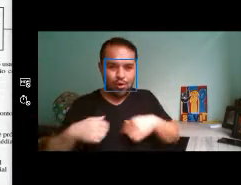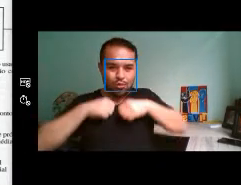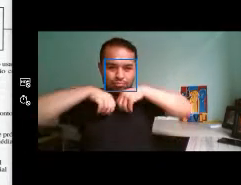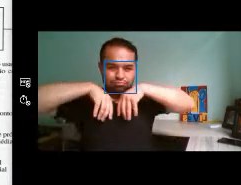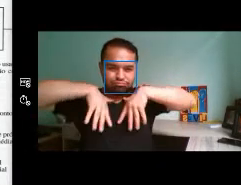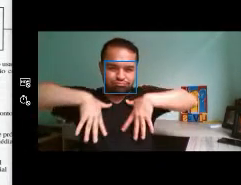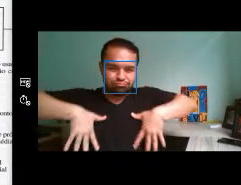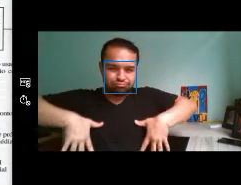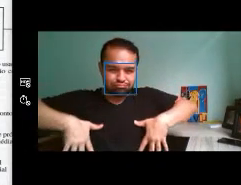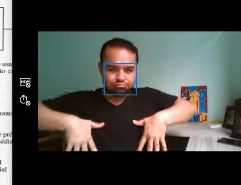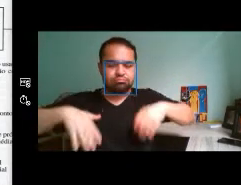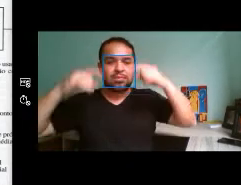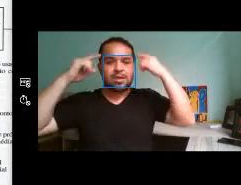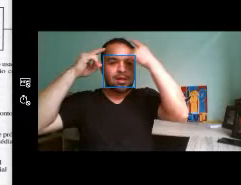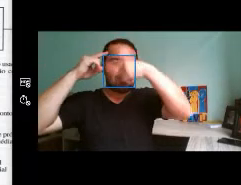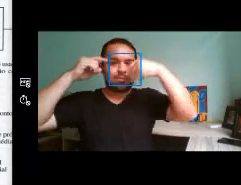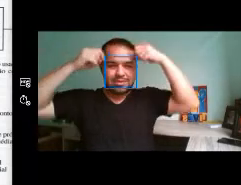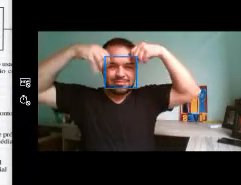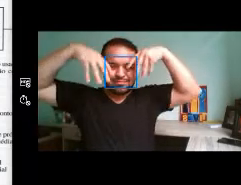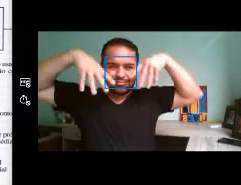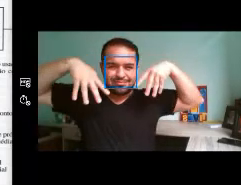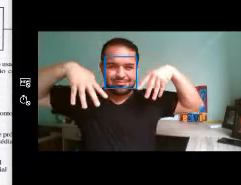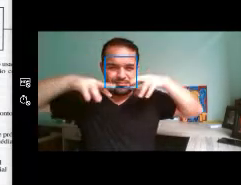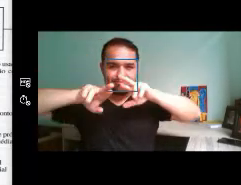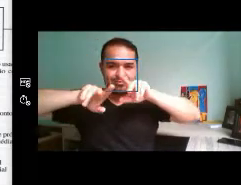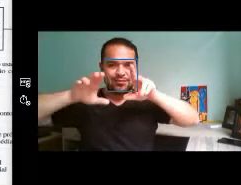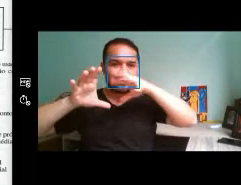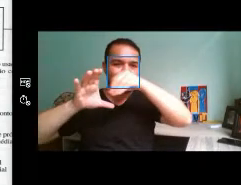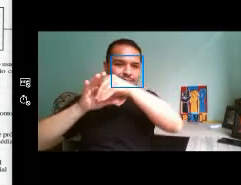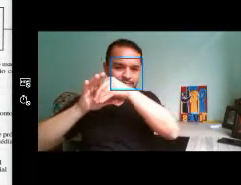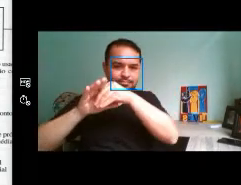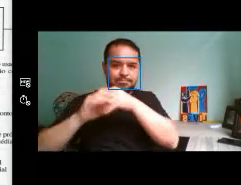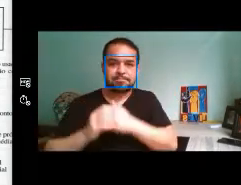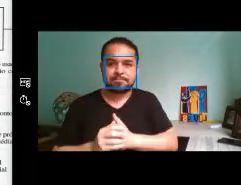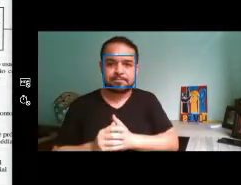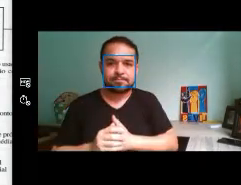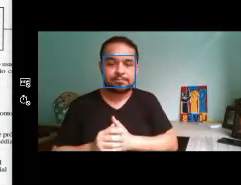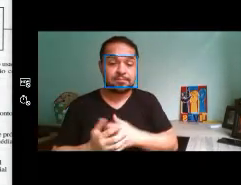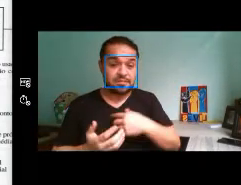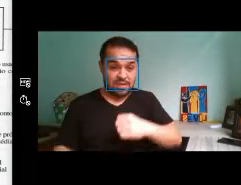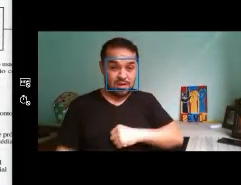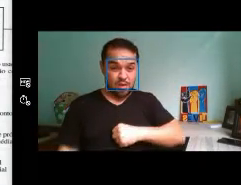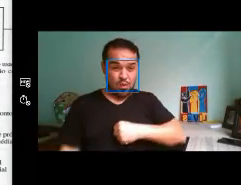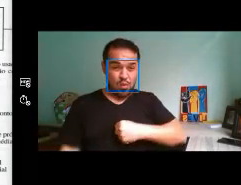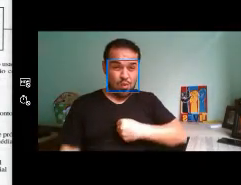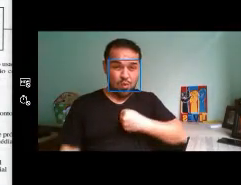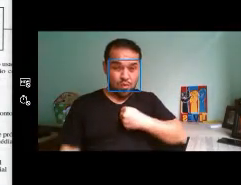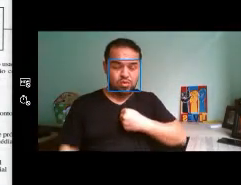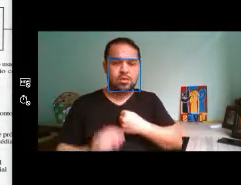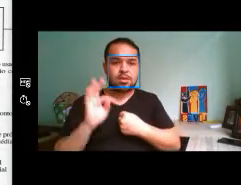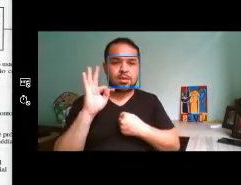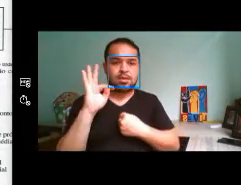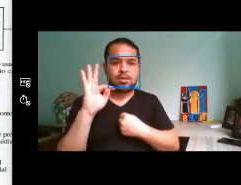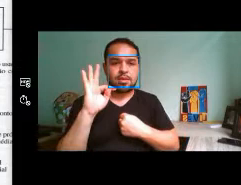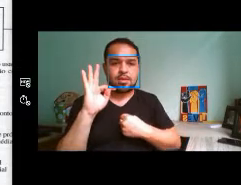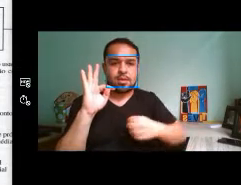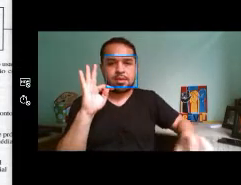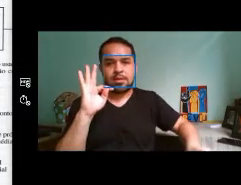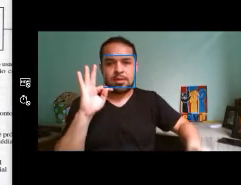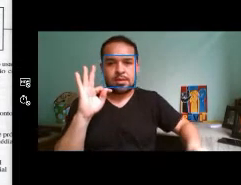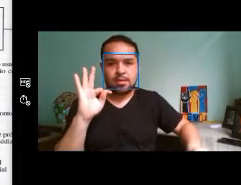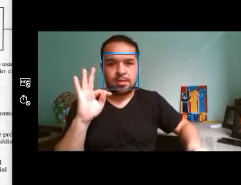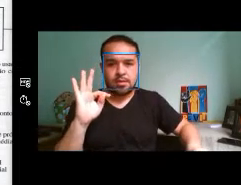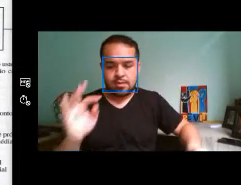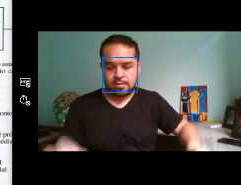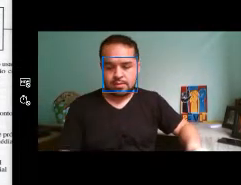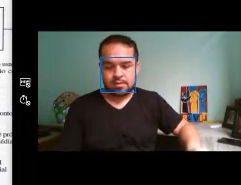de localização maior, quais são os sublocais, aí os outros símbolos do lado. Ok? Então, nesse caso